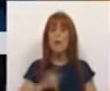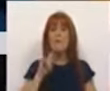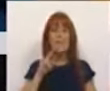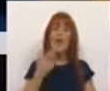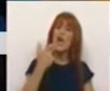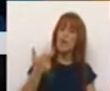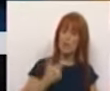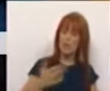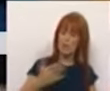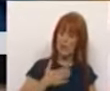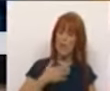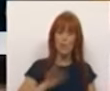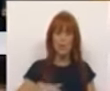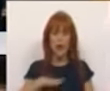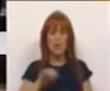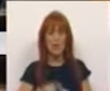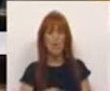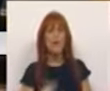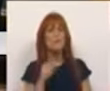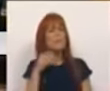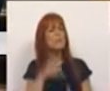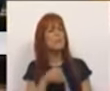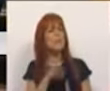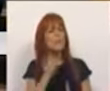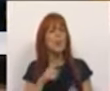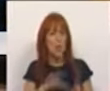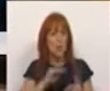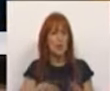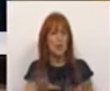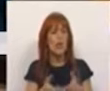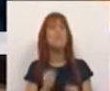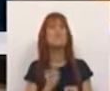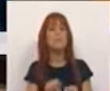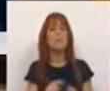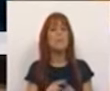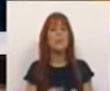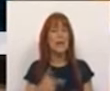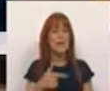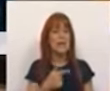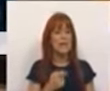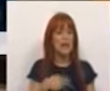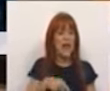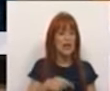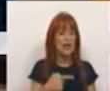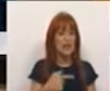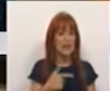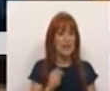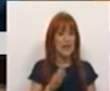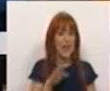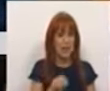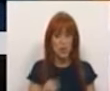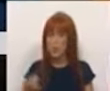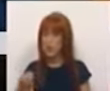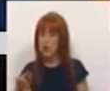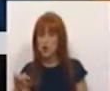ver respondida sobre a situação concreta da contratação coletiva na Transtejo e na Soflusa.